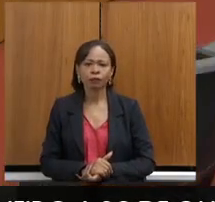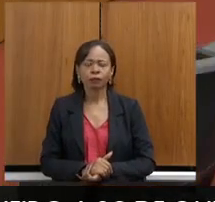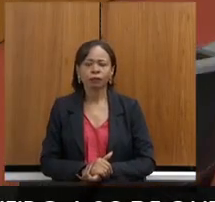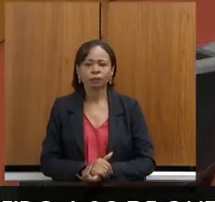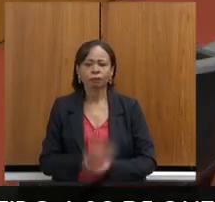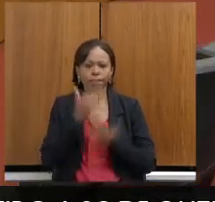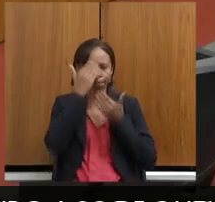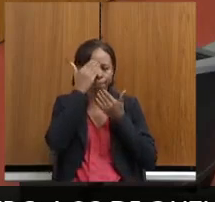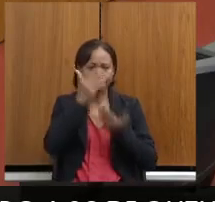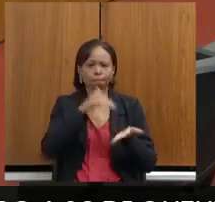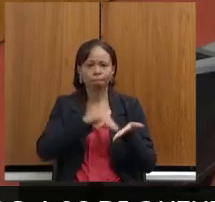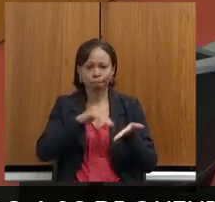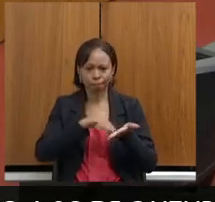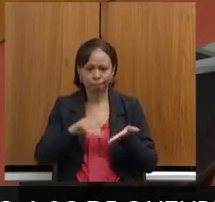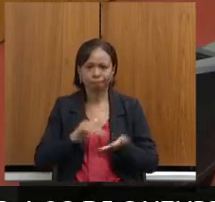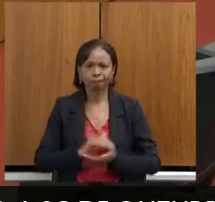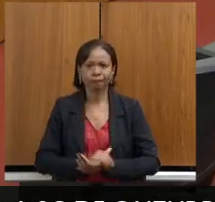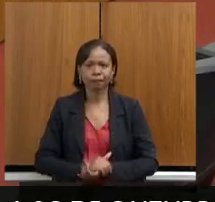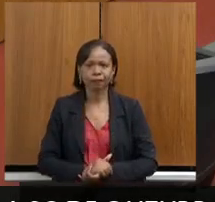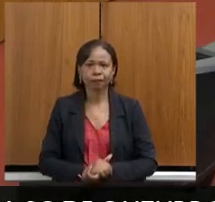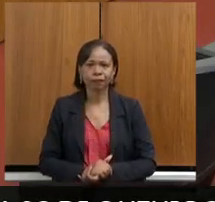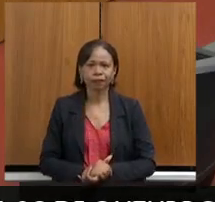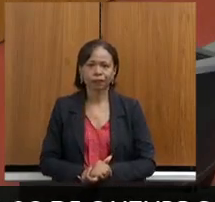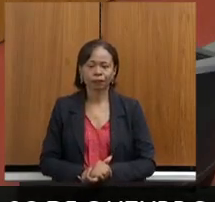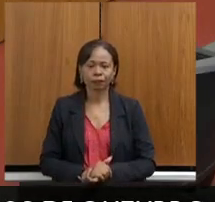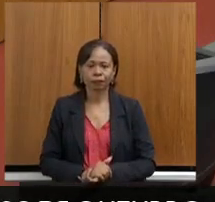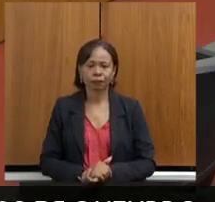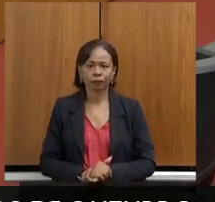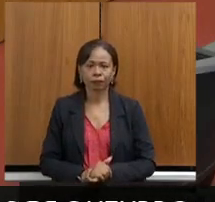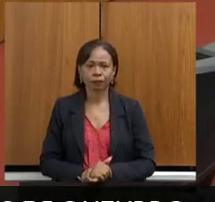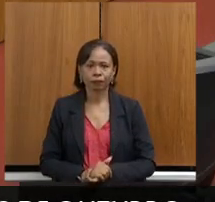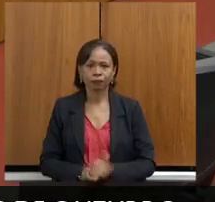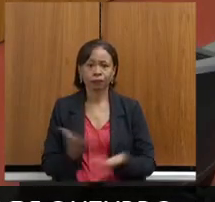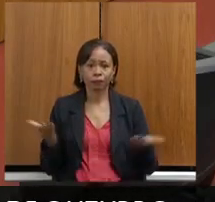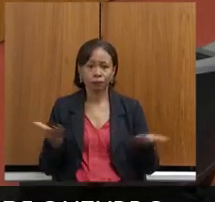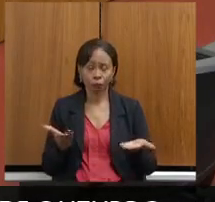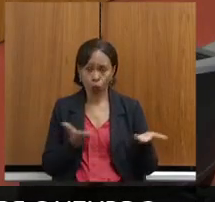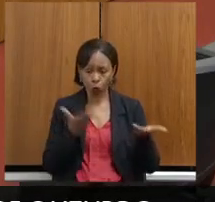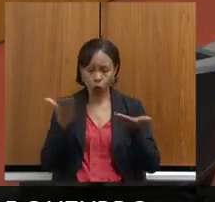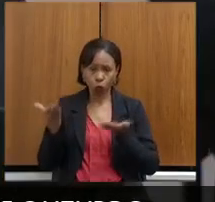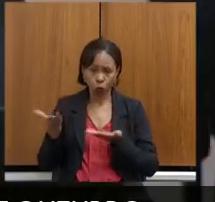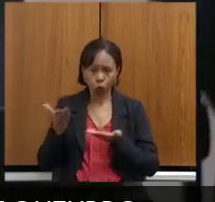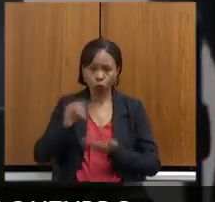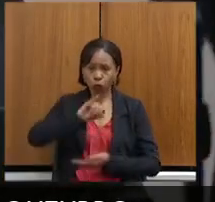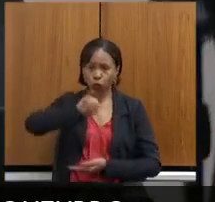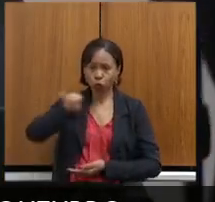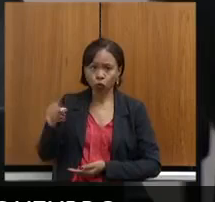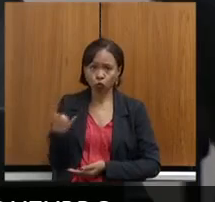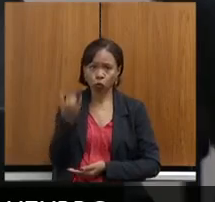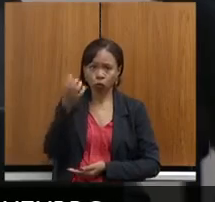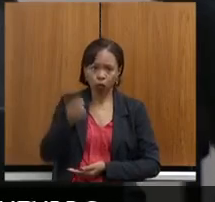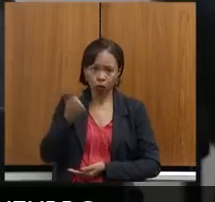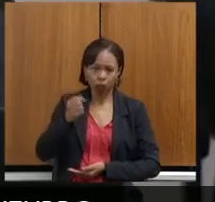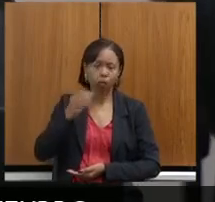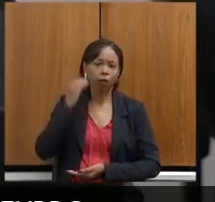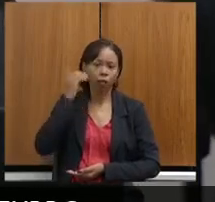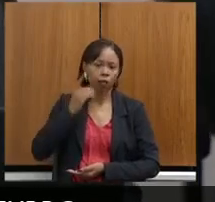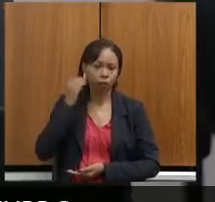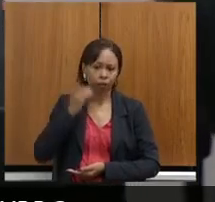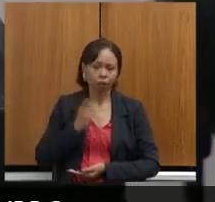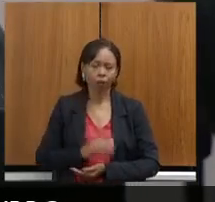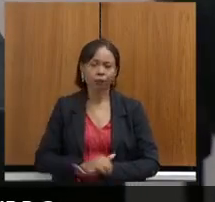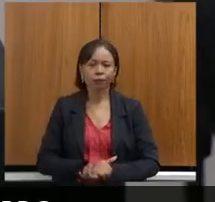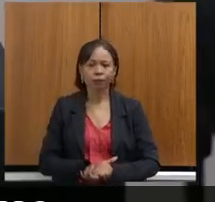obrigado secretário presidência passo a palavra o deputado João Leite para suas considerações